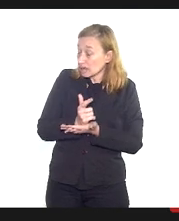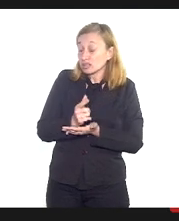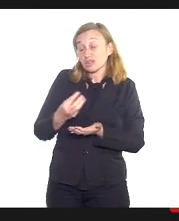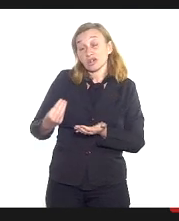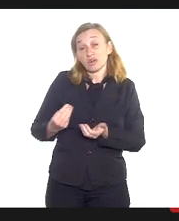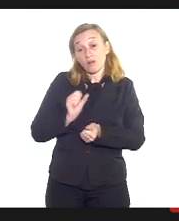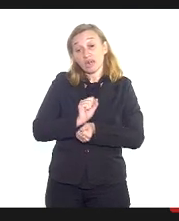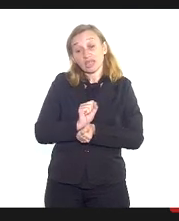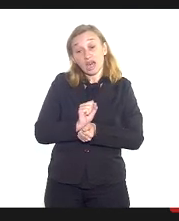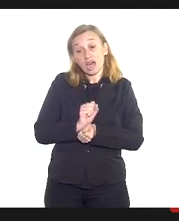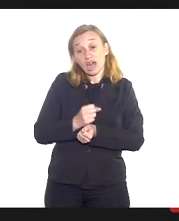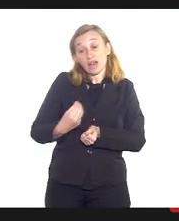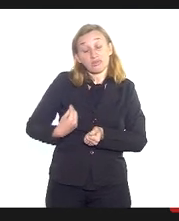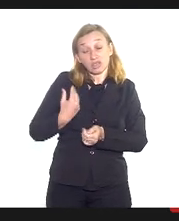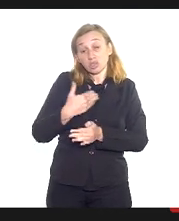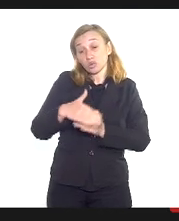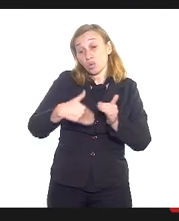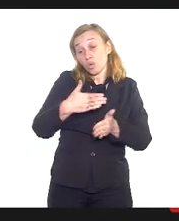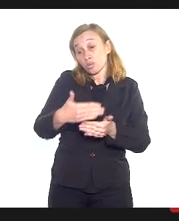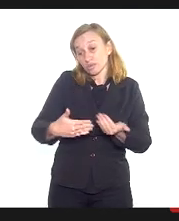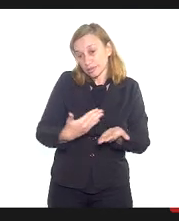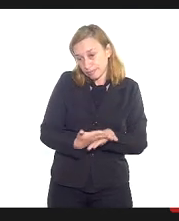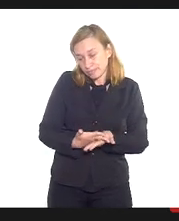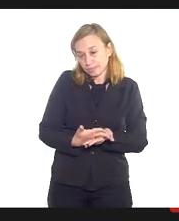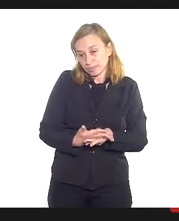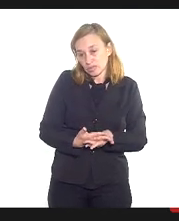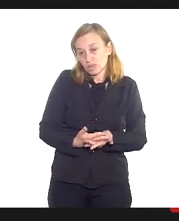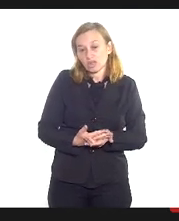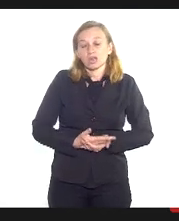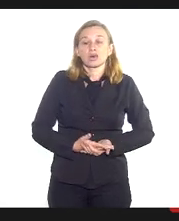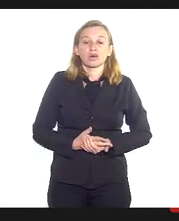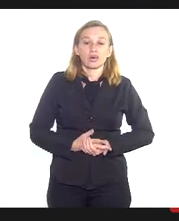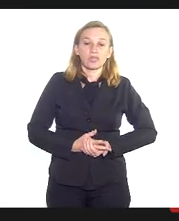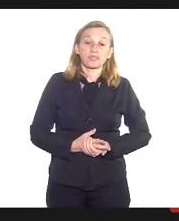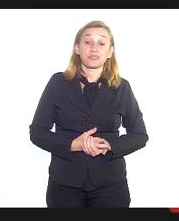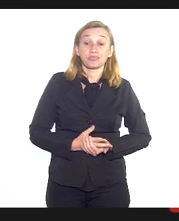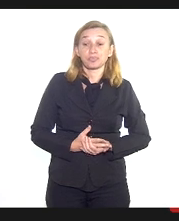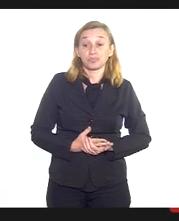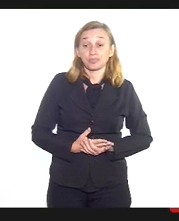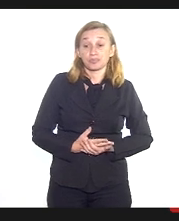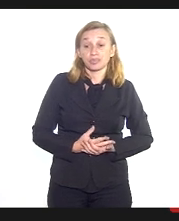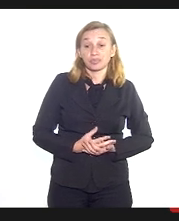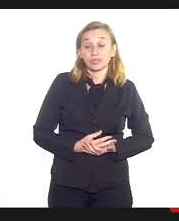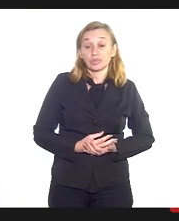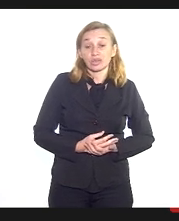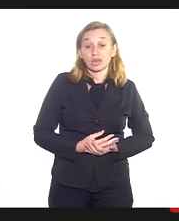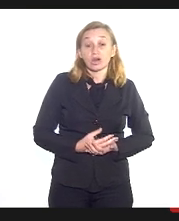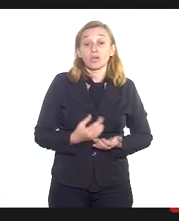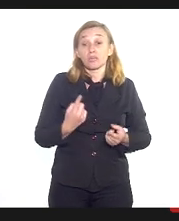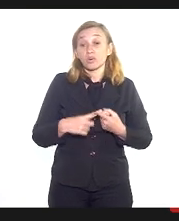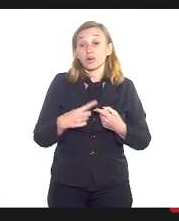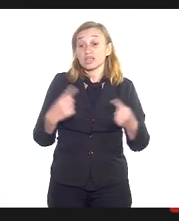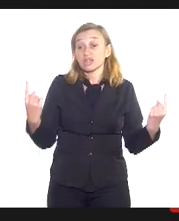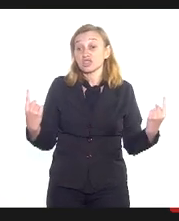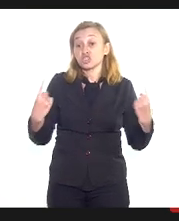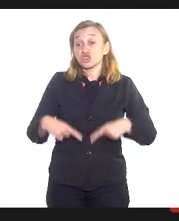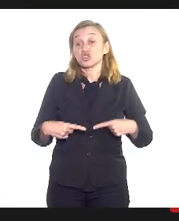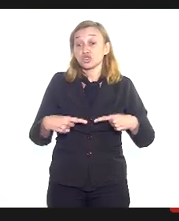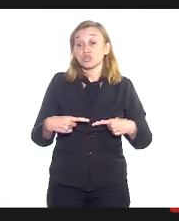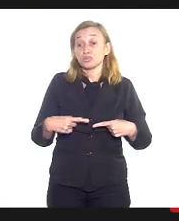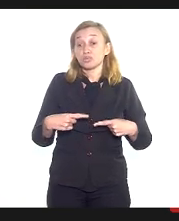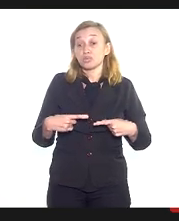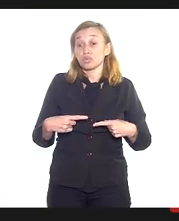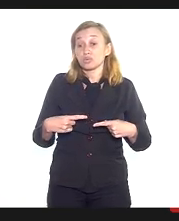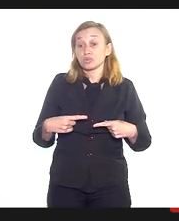Né? Porque isso é um filé mignon, né? Exatamente para as disputas